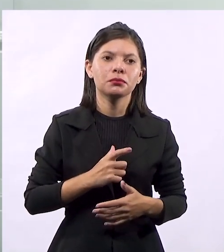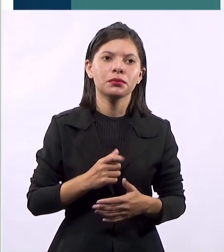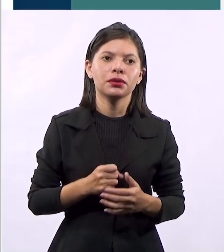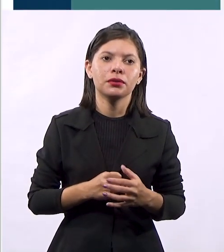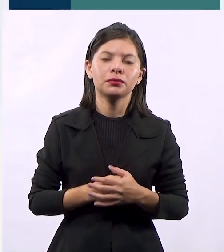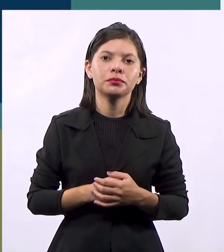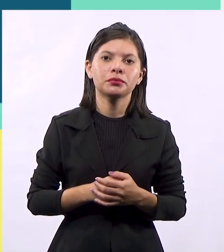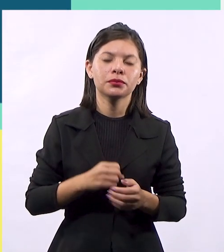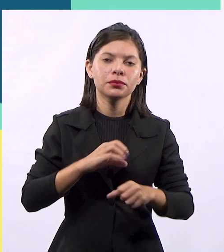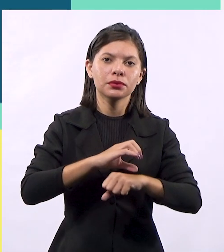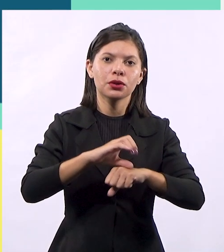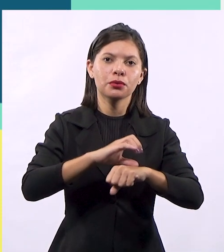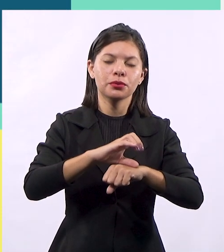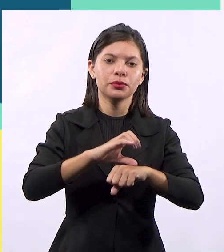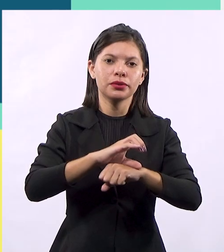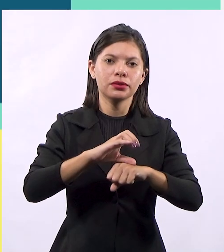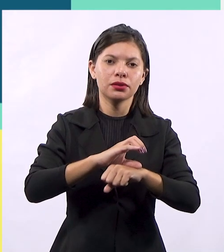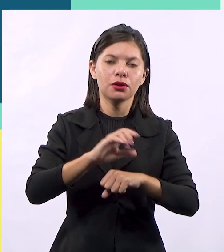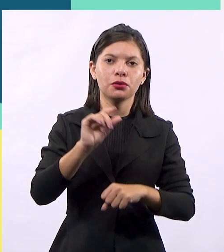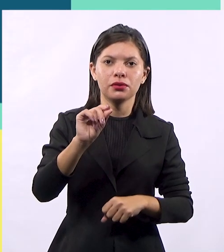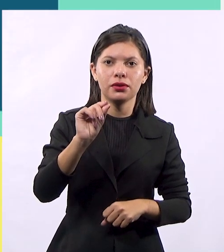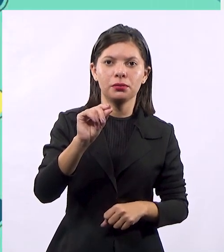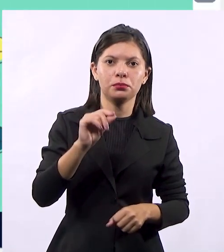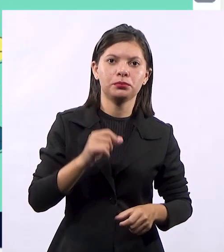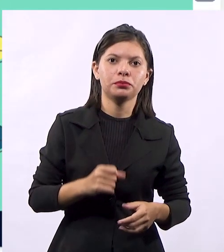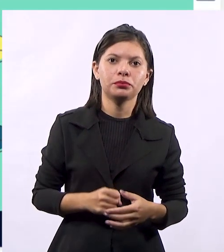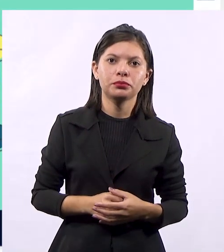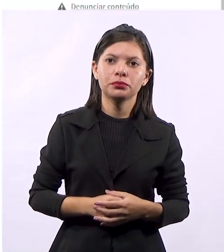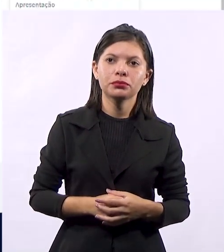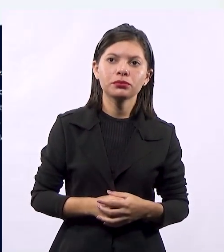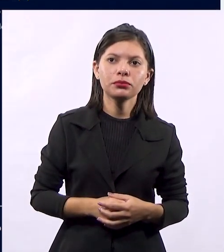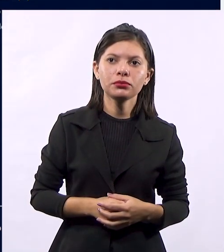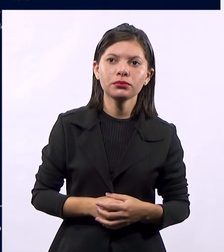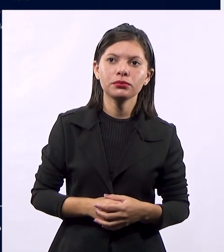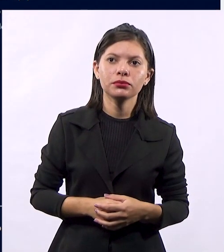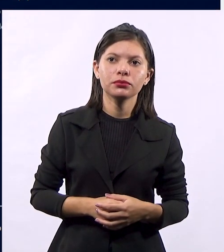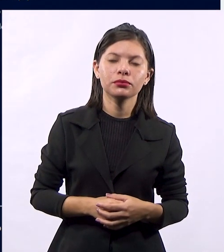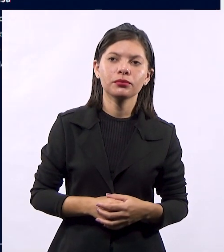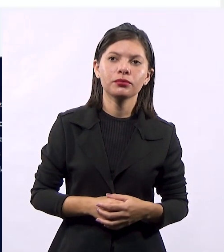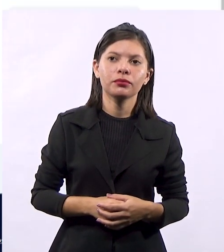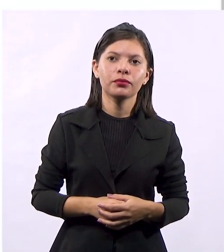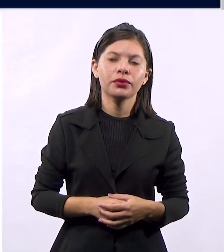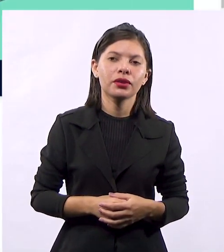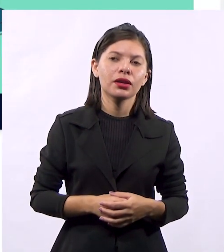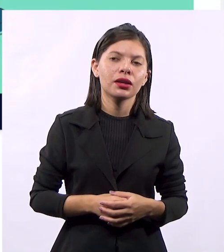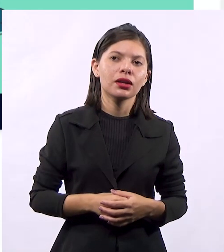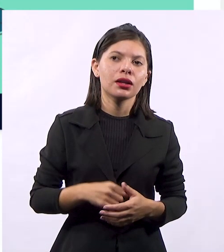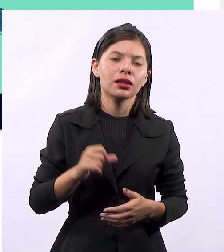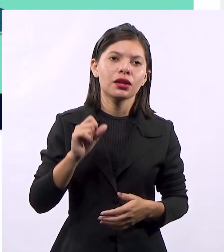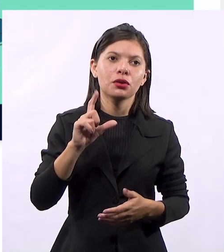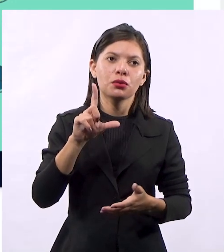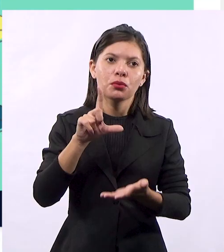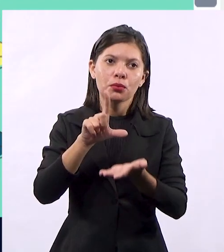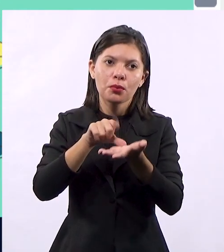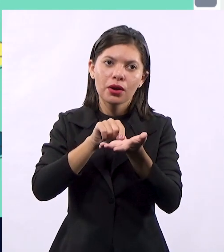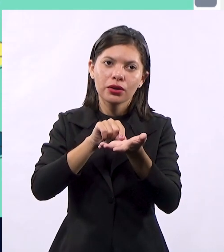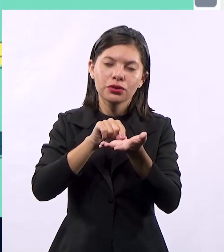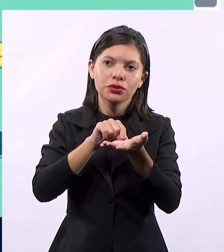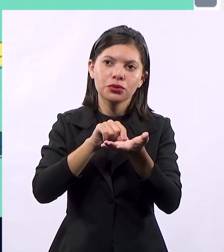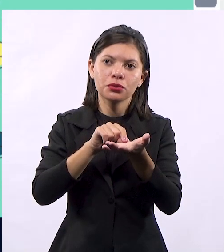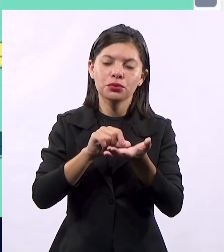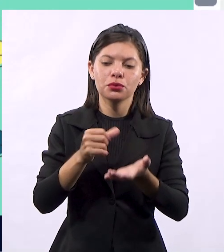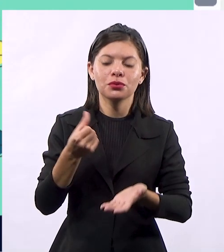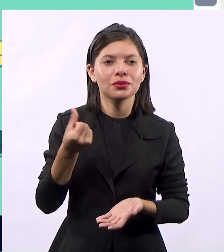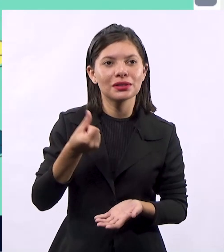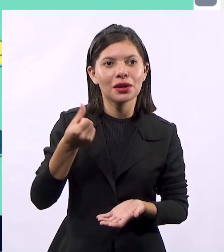bom? Acompanha lá o material que está disponível na biblioteca virtual, tá?